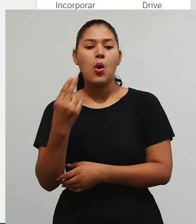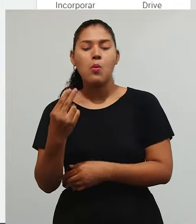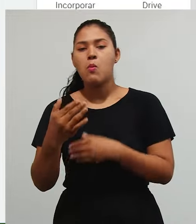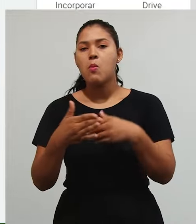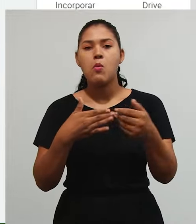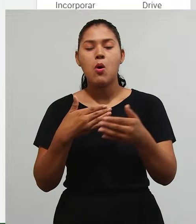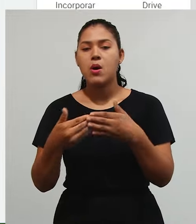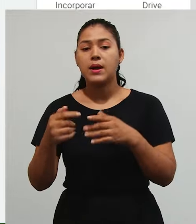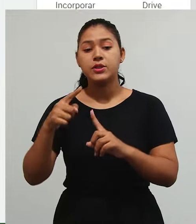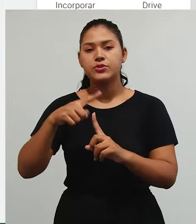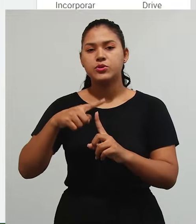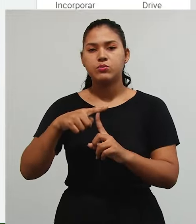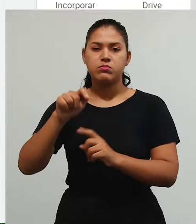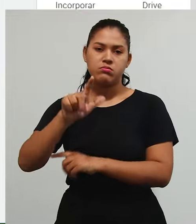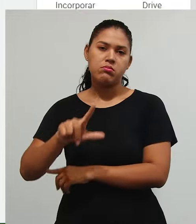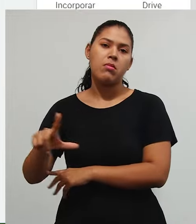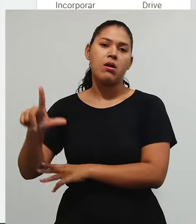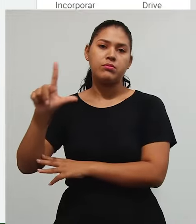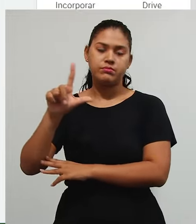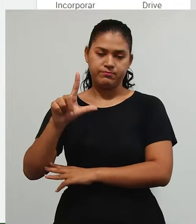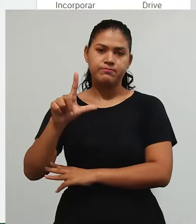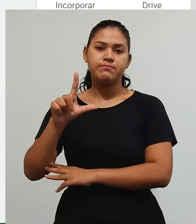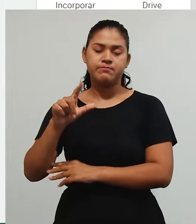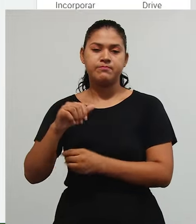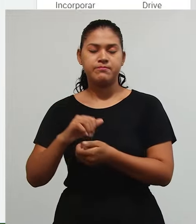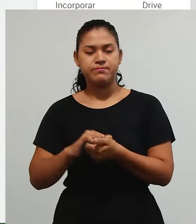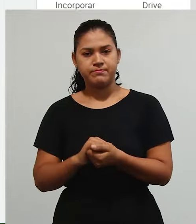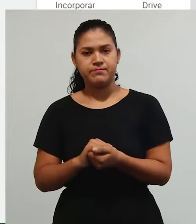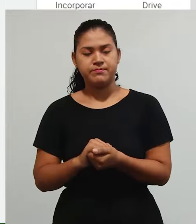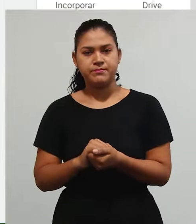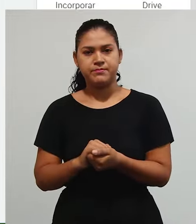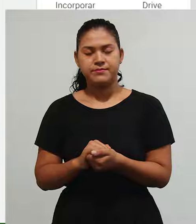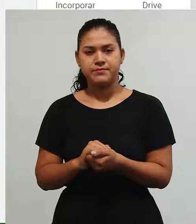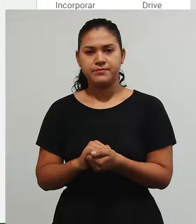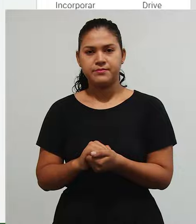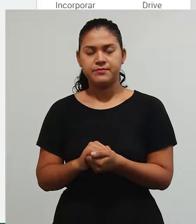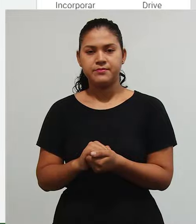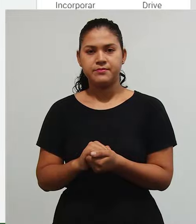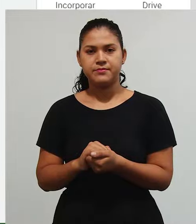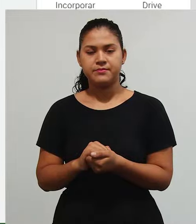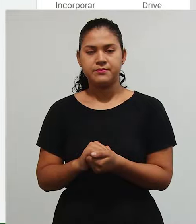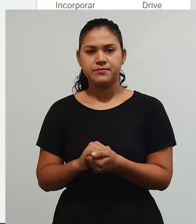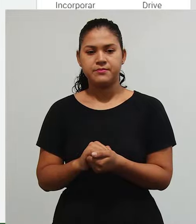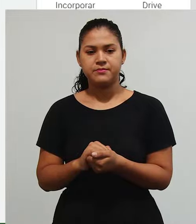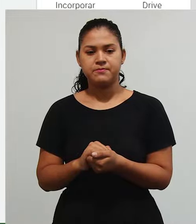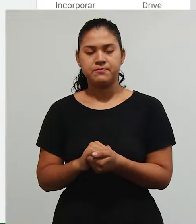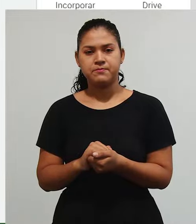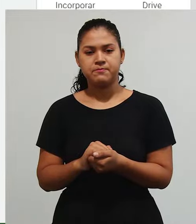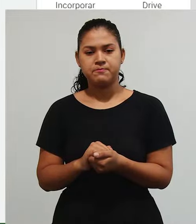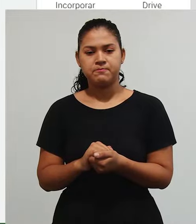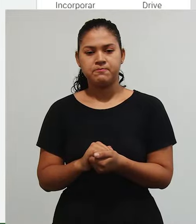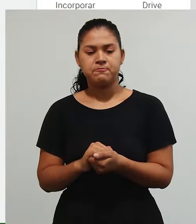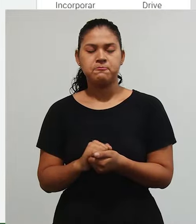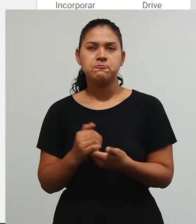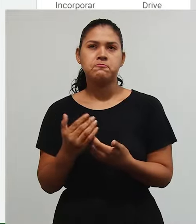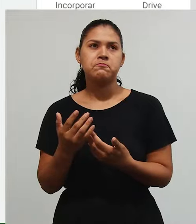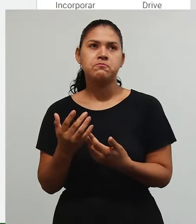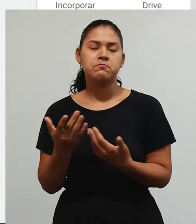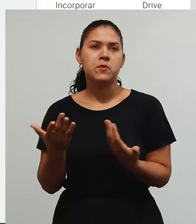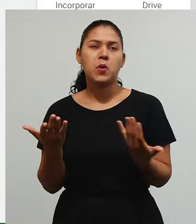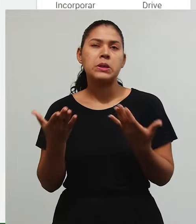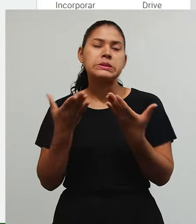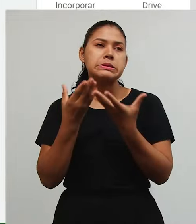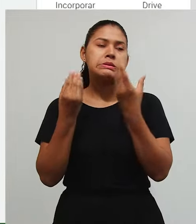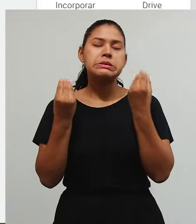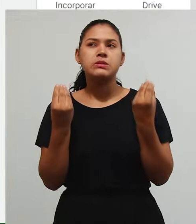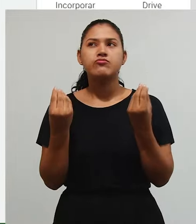literária, ok? Redação da obra literária. Então, né, eu não tô com nenhuma inspiração aqui neste momento,